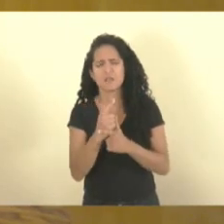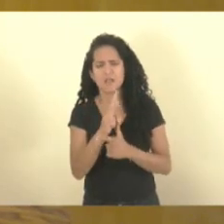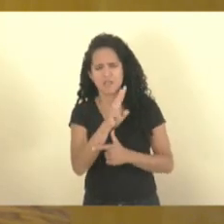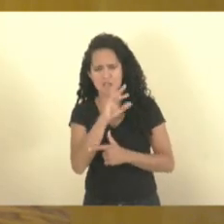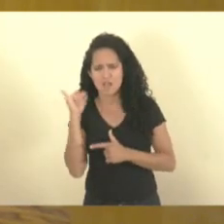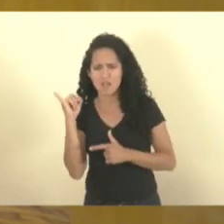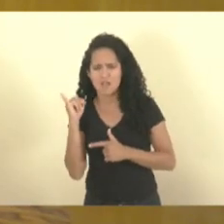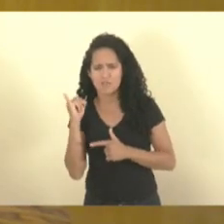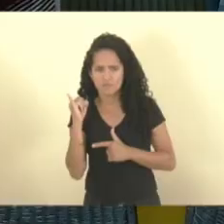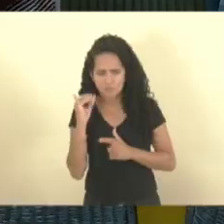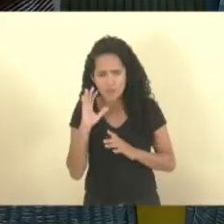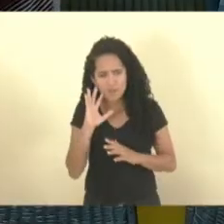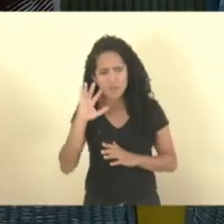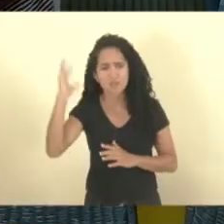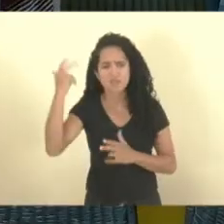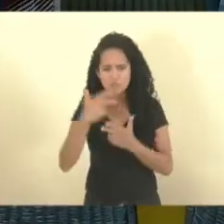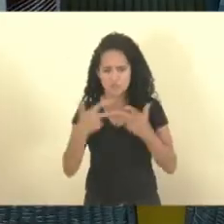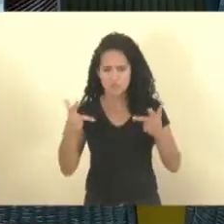que isso vai acontecer.